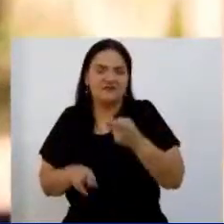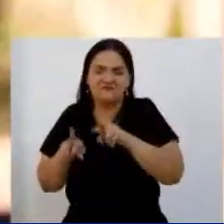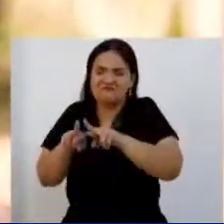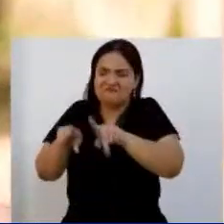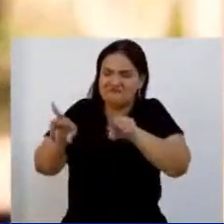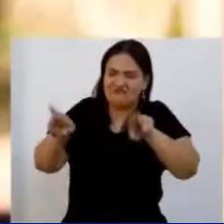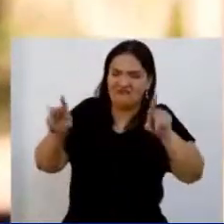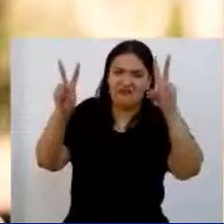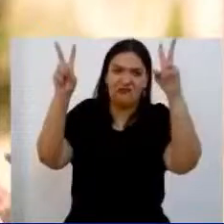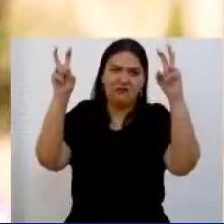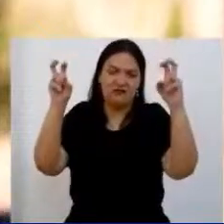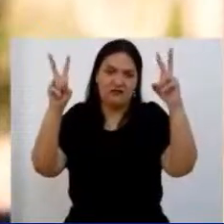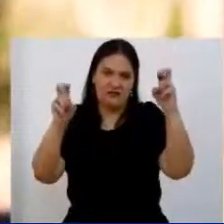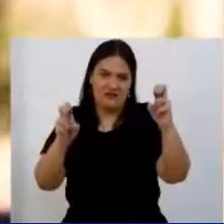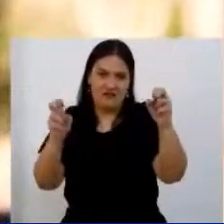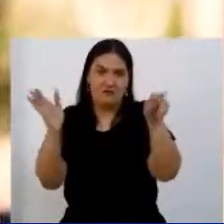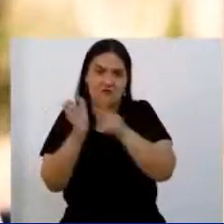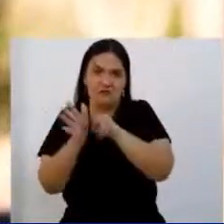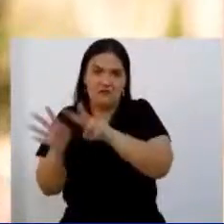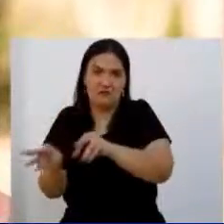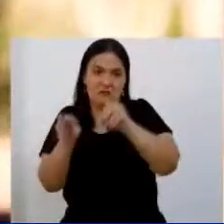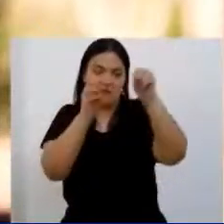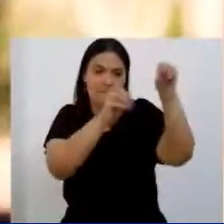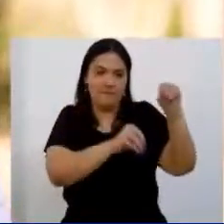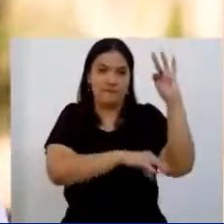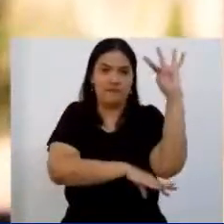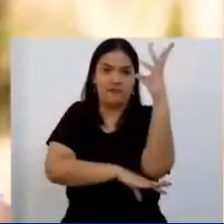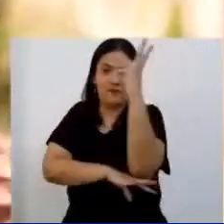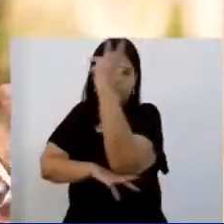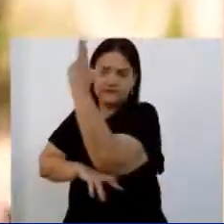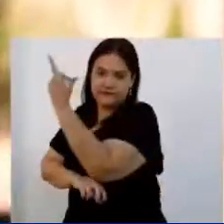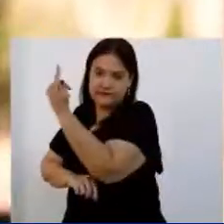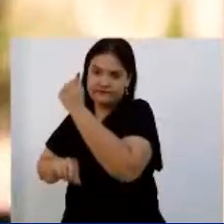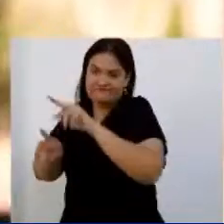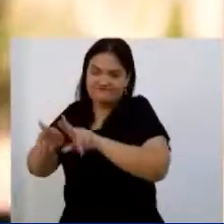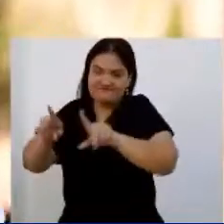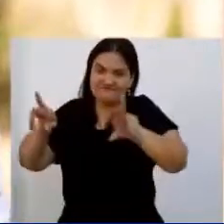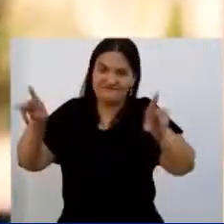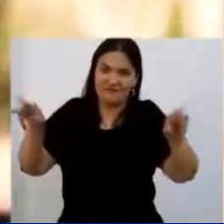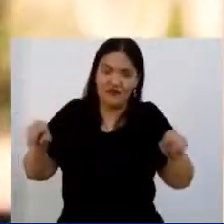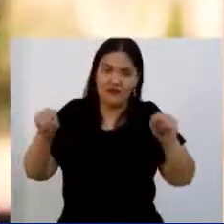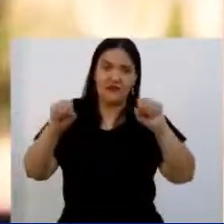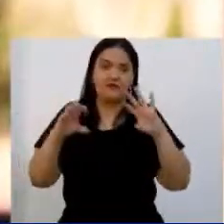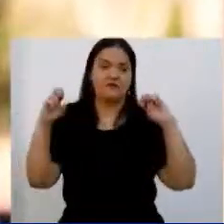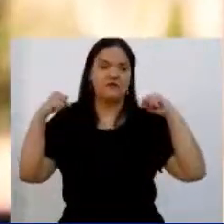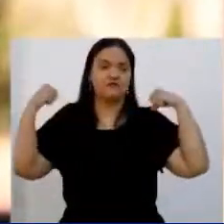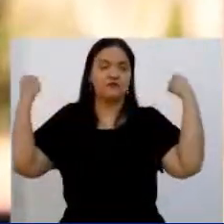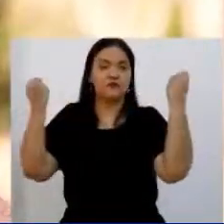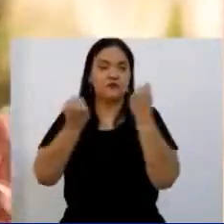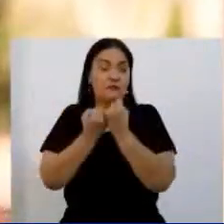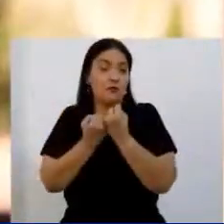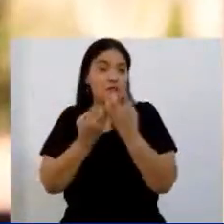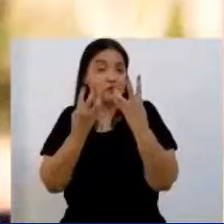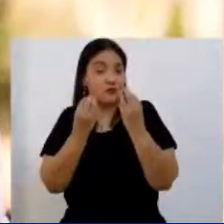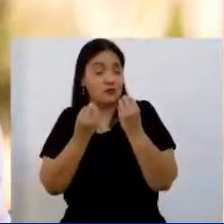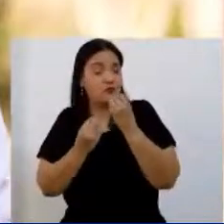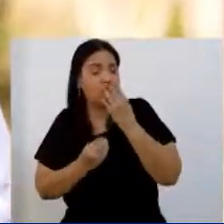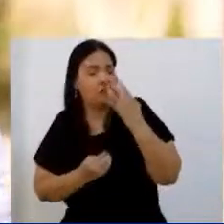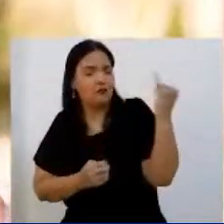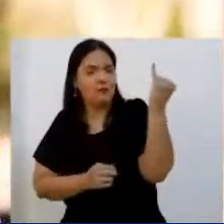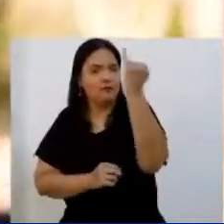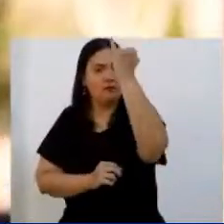universidades para falar sobre diversas temáticas, inclusive sobre a migração, sobre meio ambiente. Então foi um